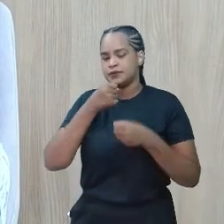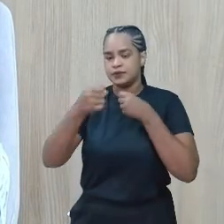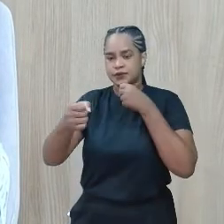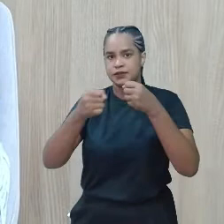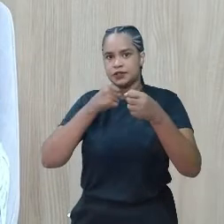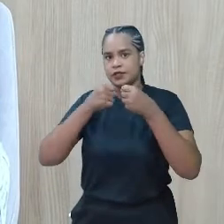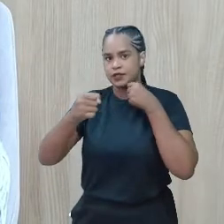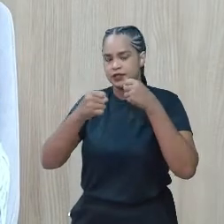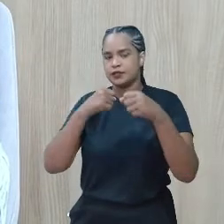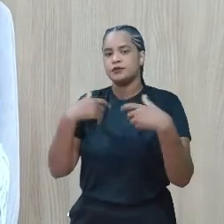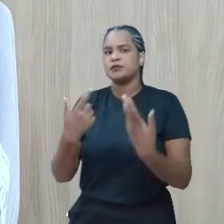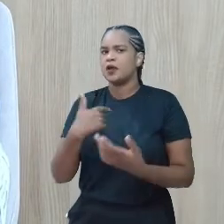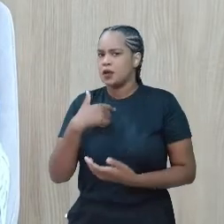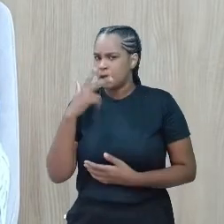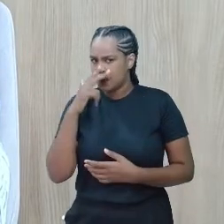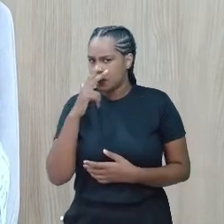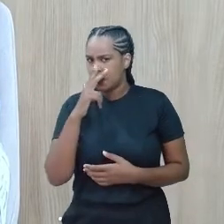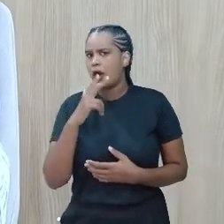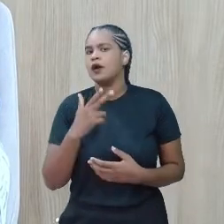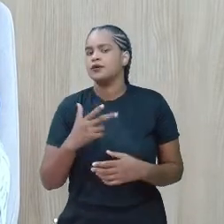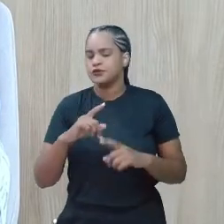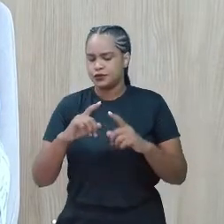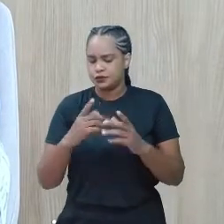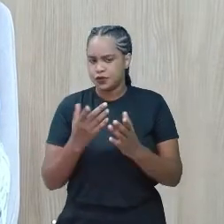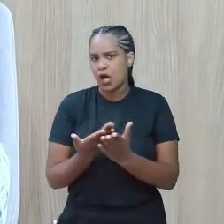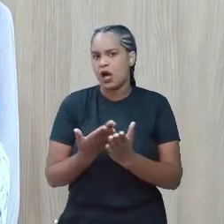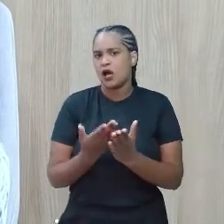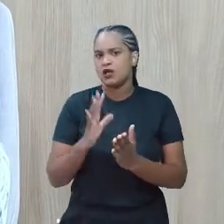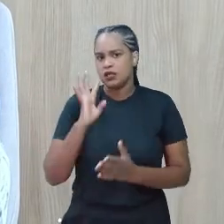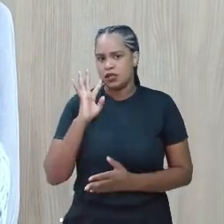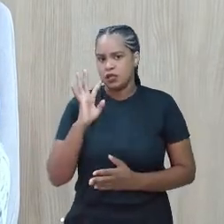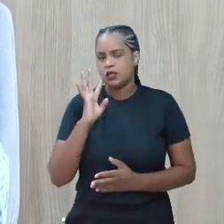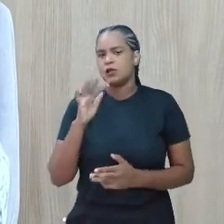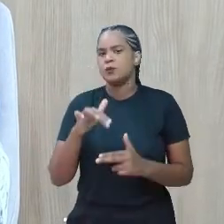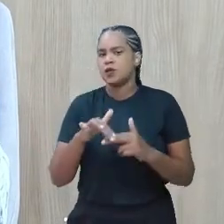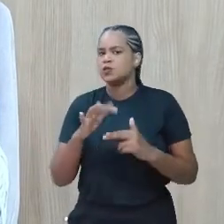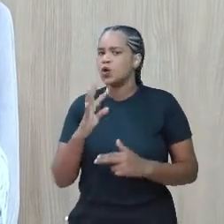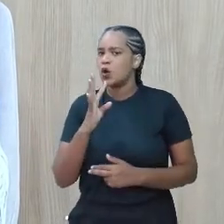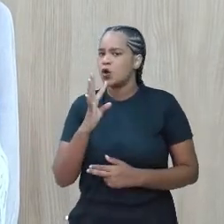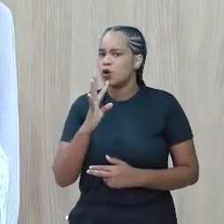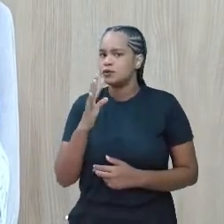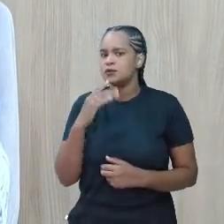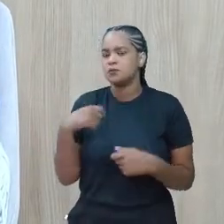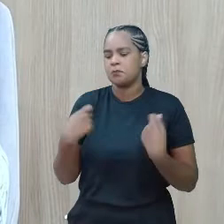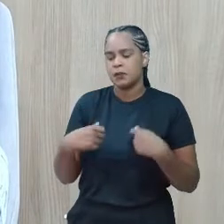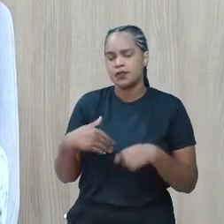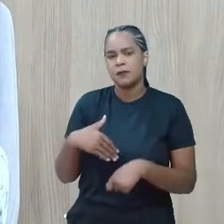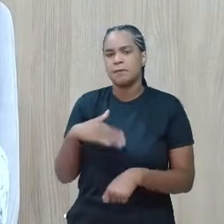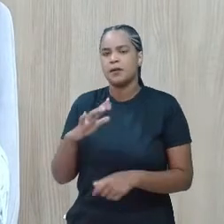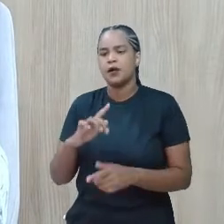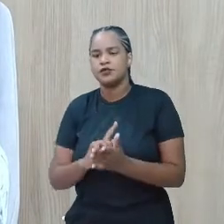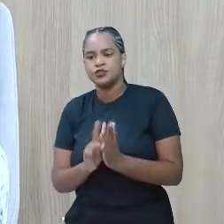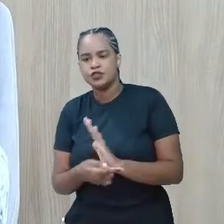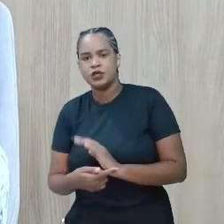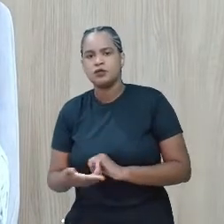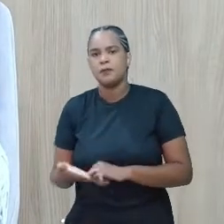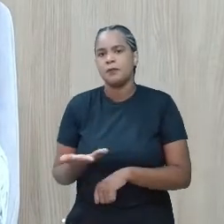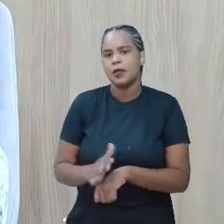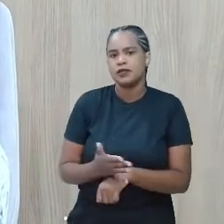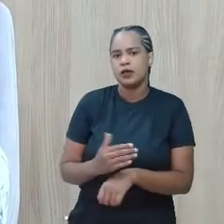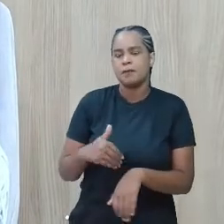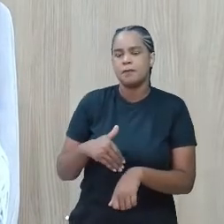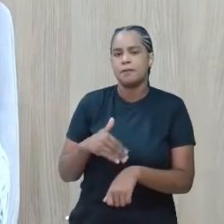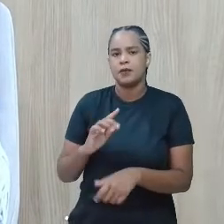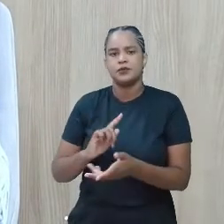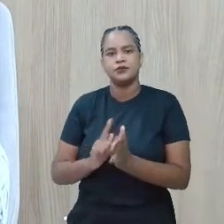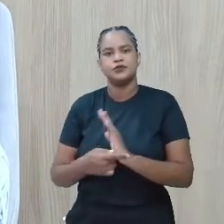E eu acho que vai ser uma aula muito legal para ela, né, que está precisando, assim, conhecer o gênero melhor, exercitar, e muito